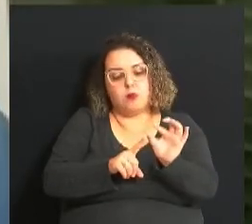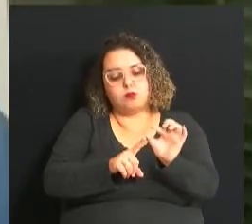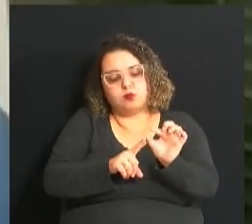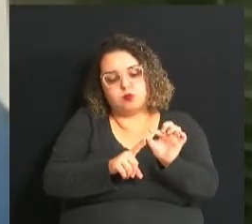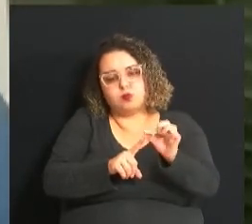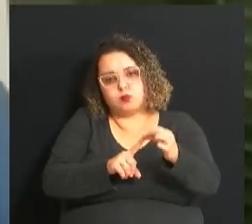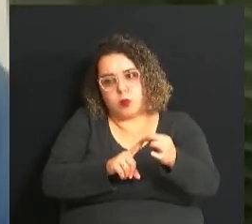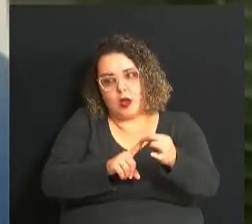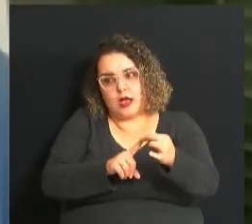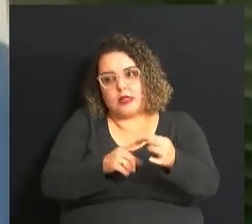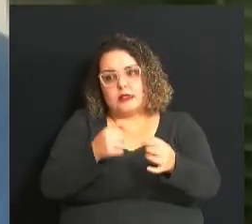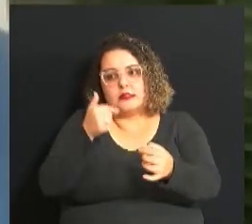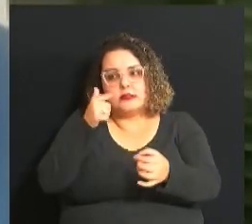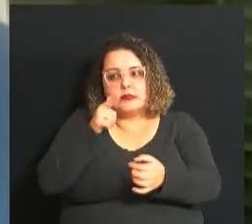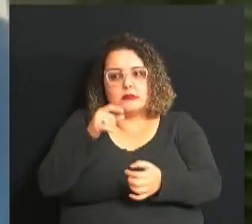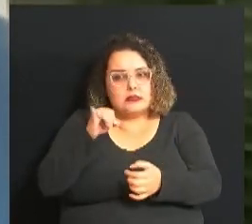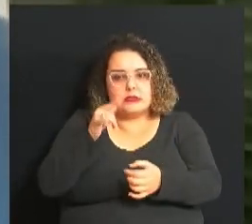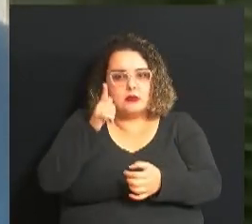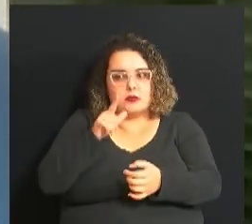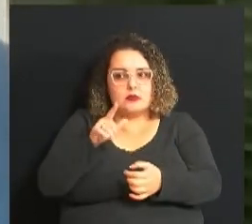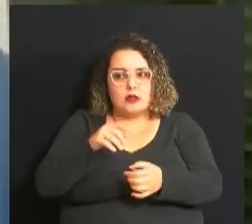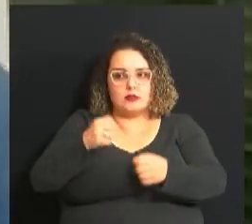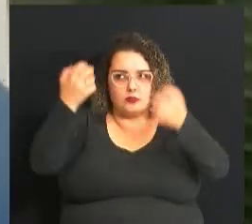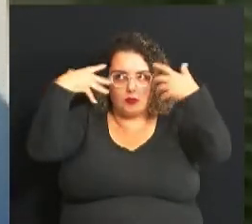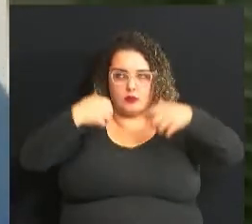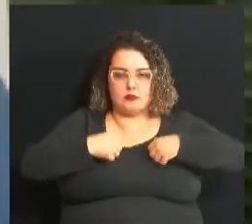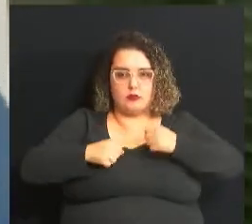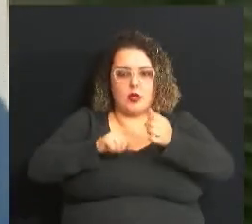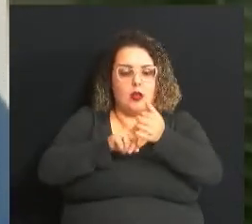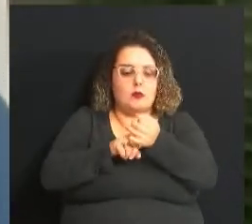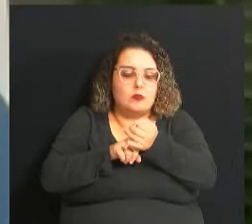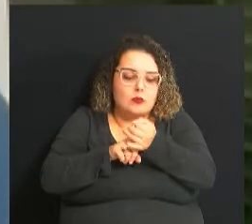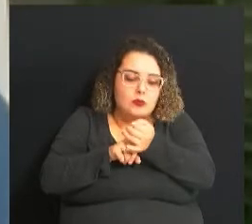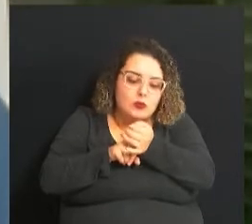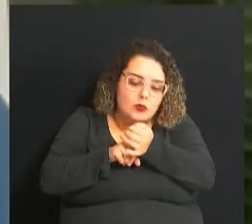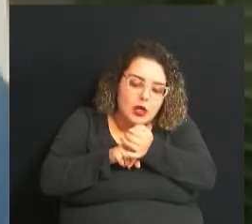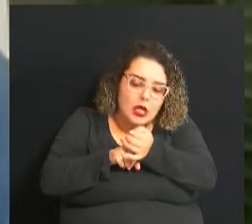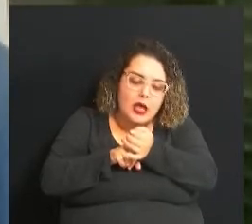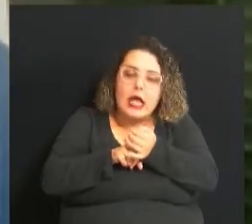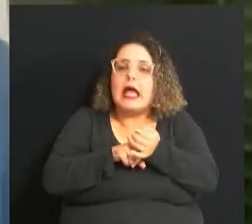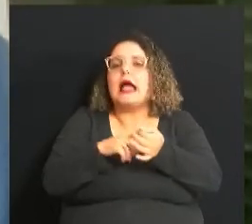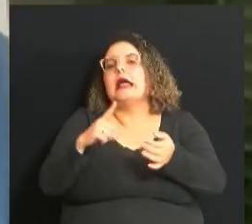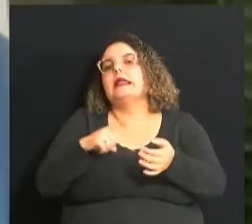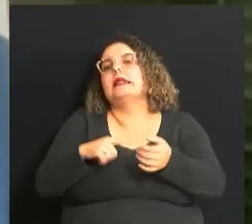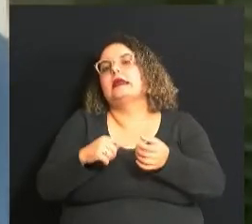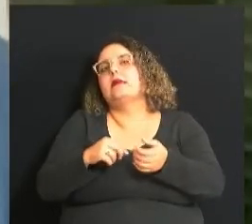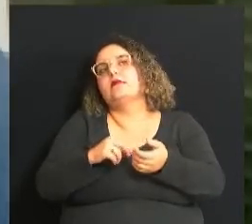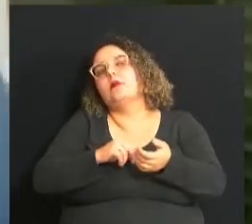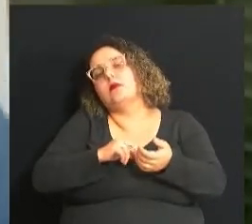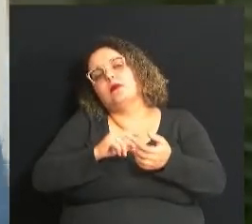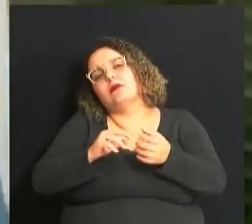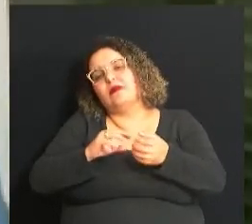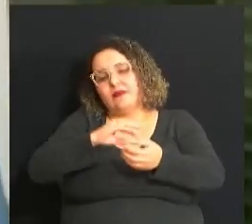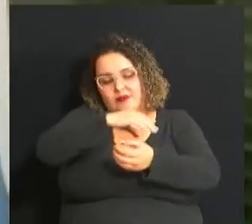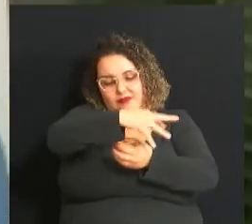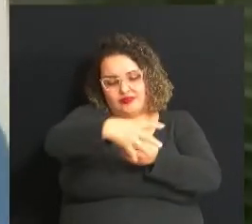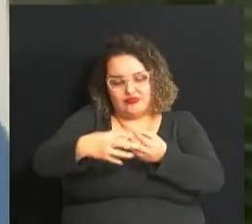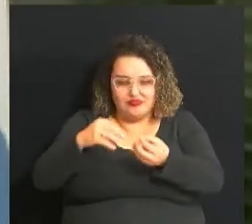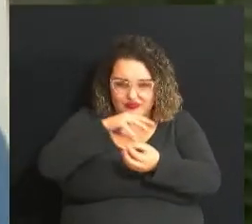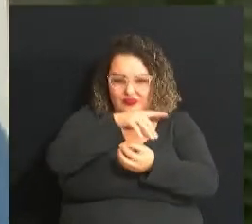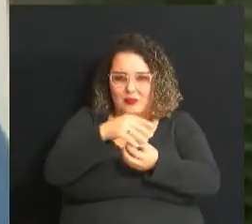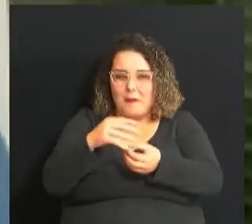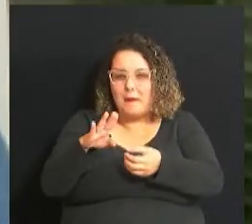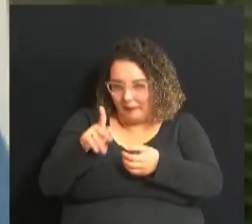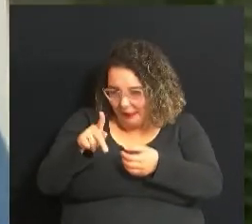a cabeça do pênis no banho, por exemplo, você não tem uma fimose, você tem um excesso de prepúcio, que às vezes ele fica muito grande mesmo. Mas